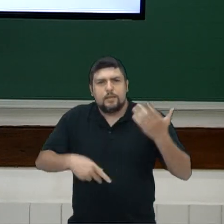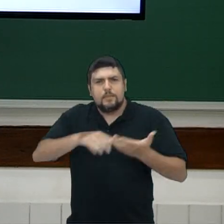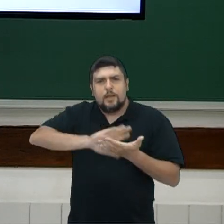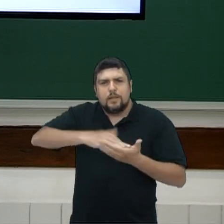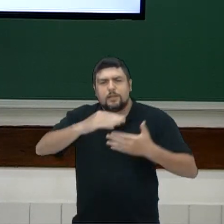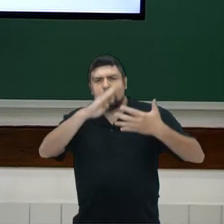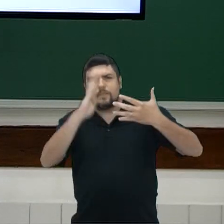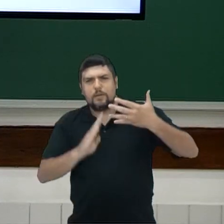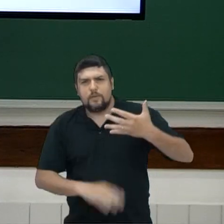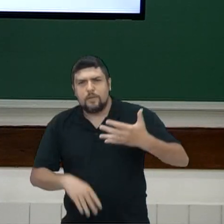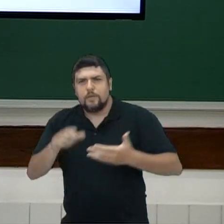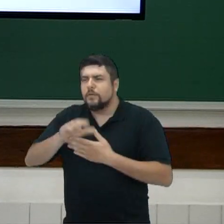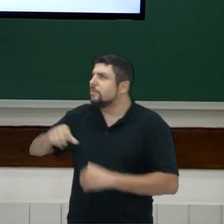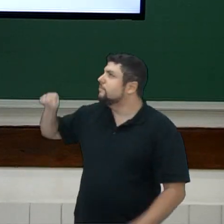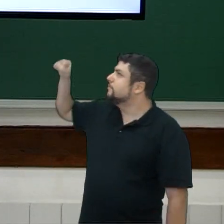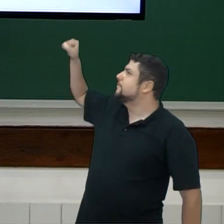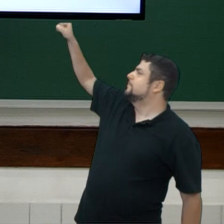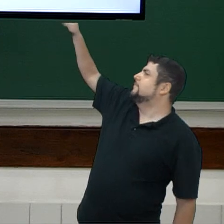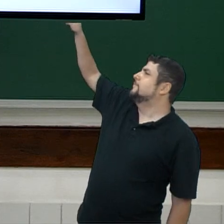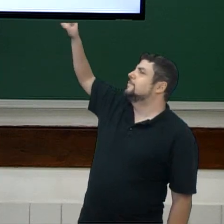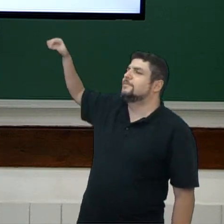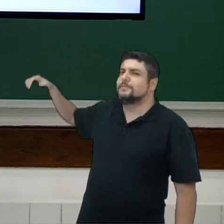comigo. Bate aqui, Paulo!